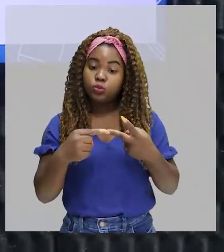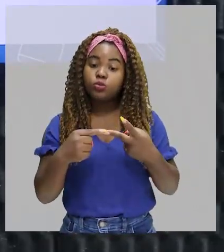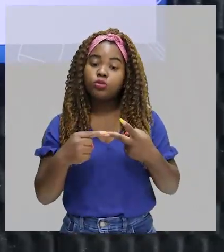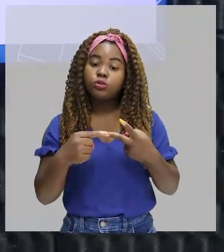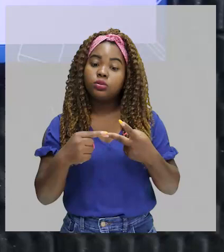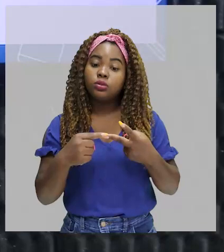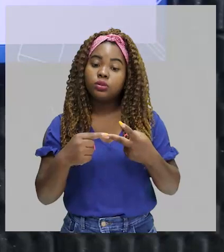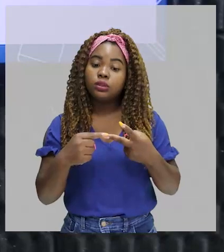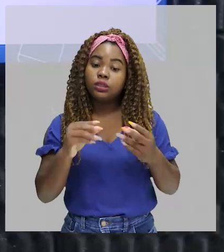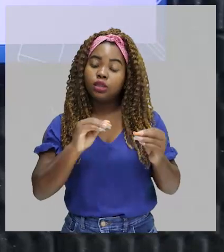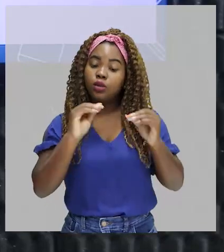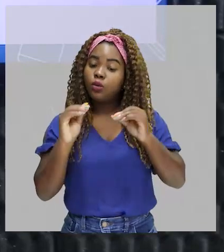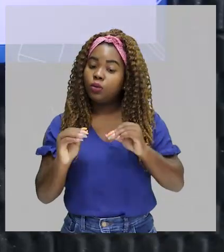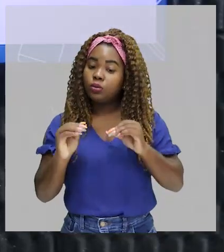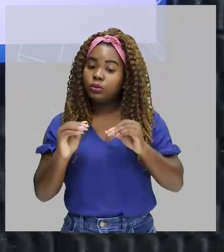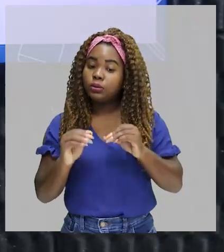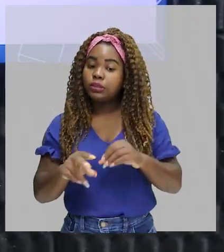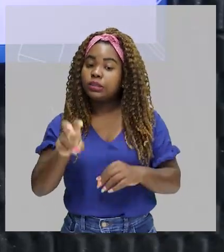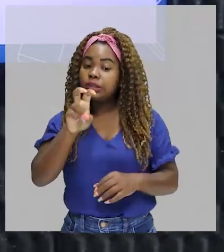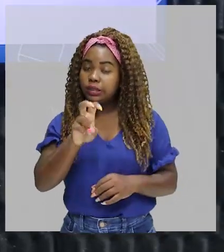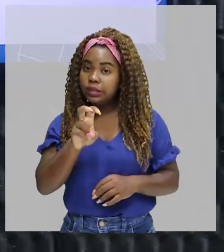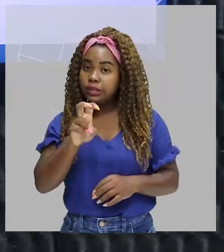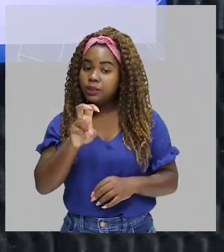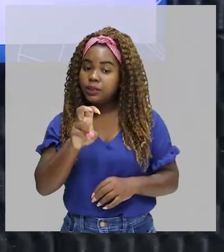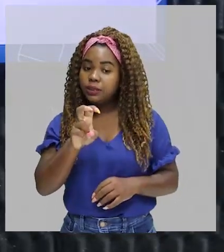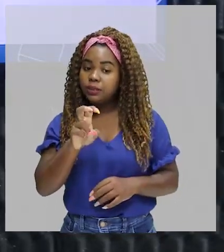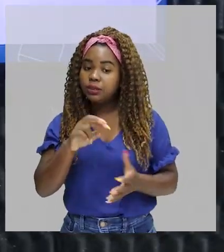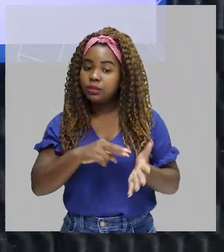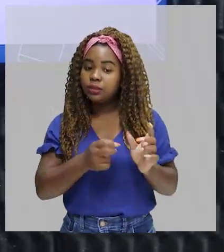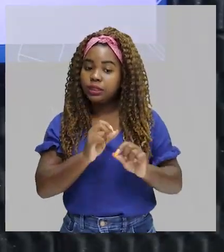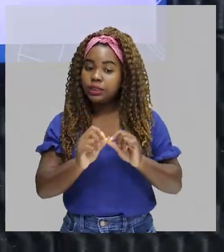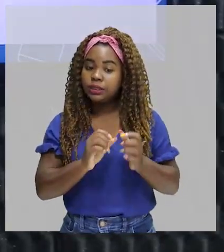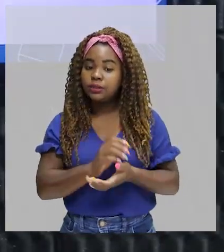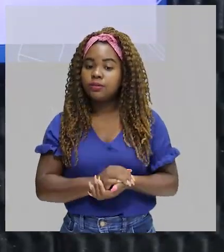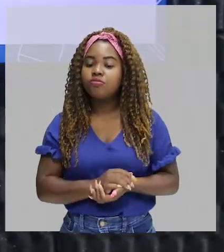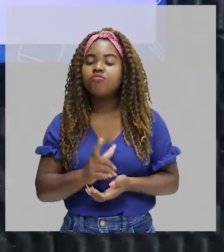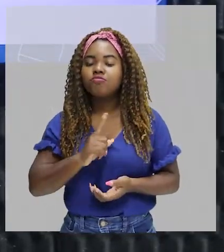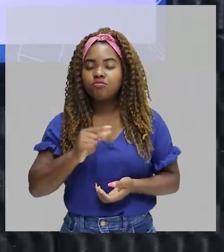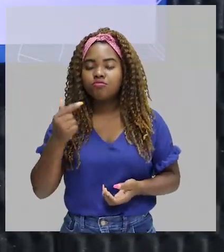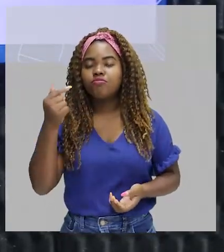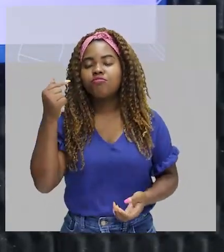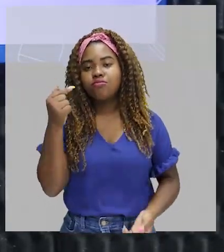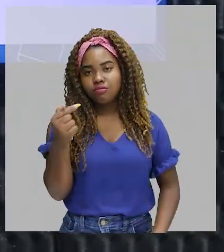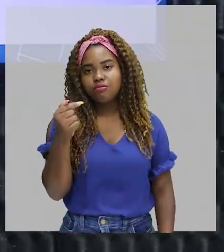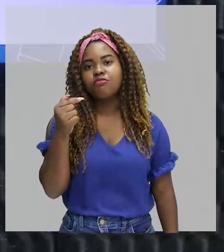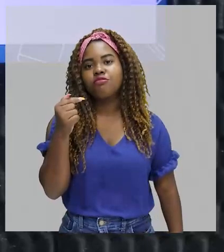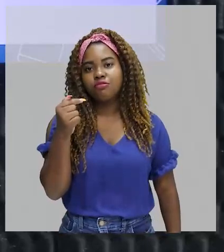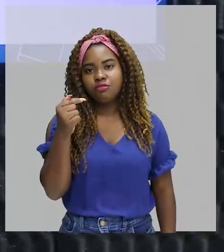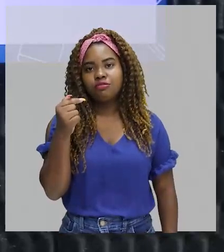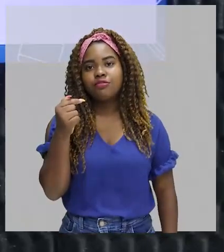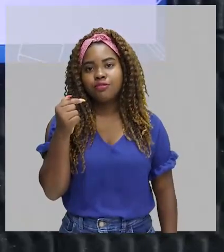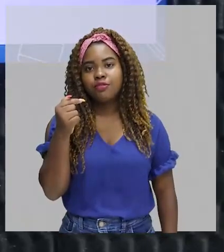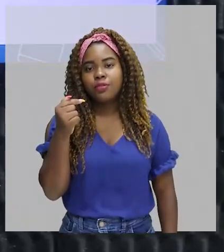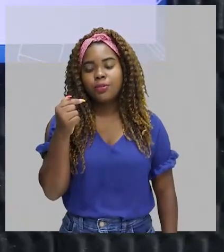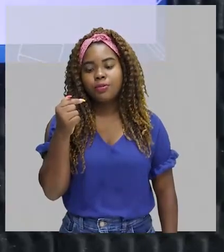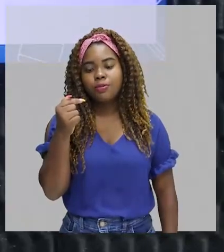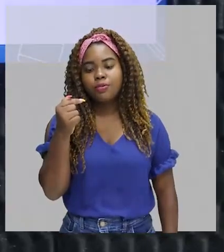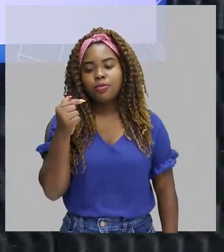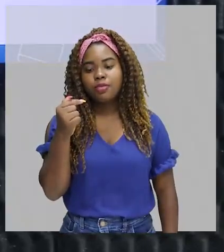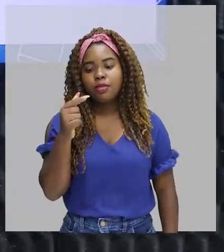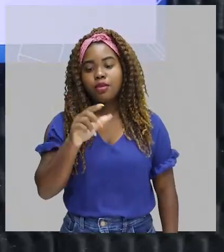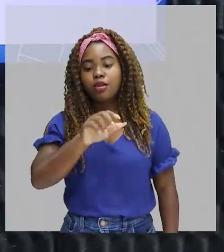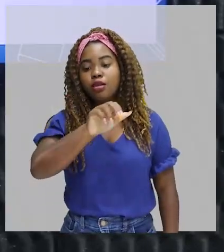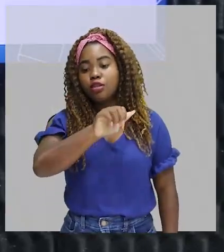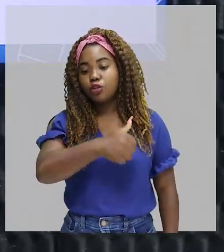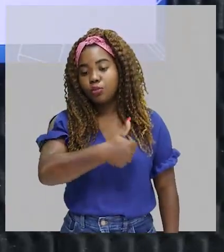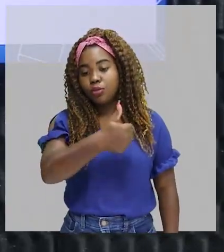estão sendo inseridos 5 termos. Significa dizer, então, que eu tenho um total de 7 termos, onde